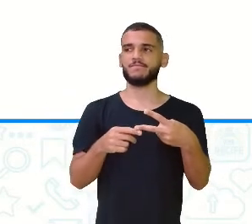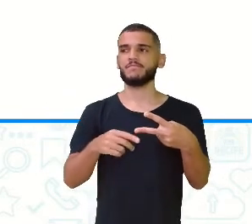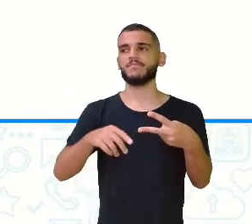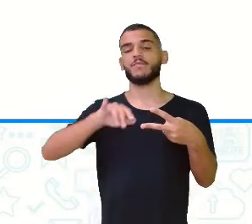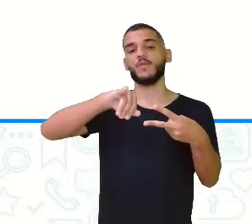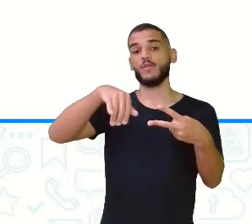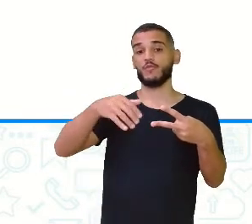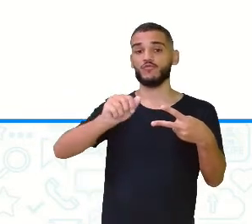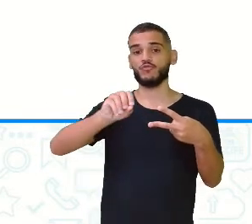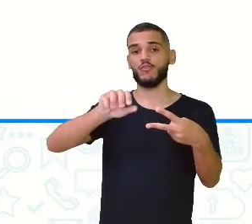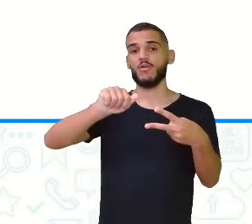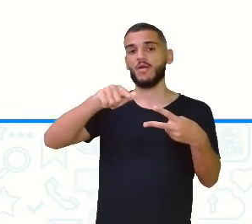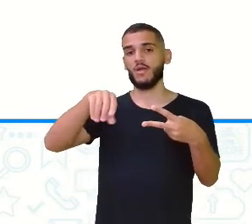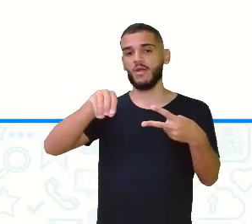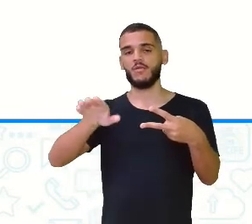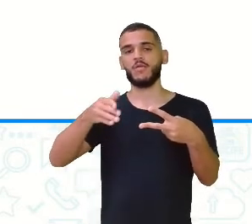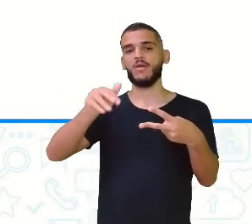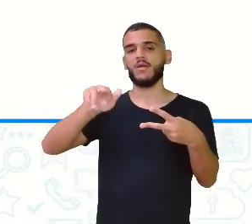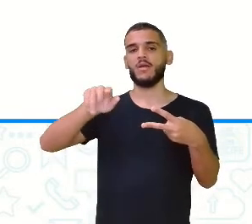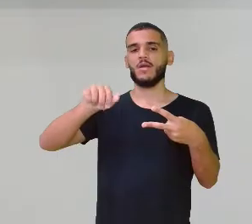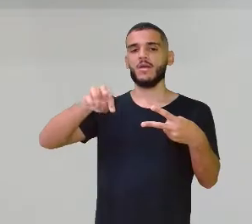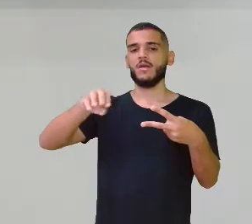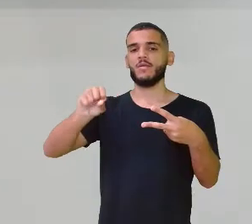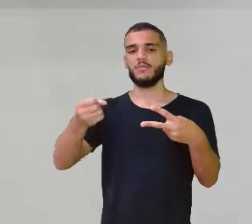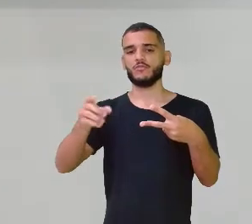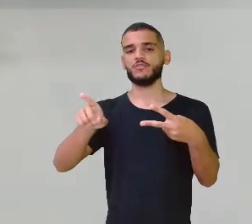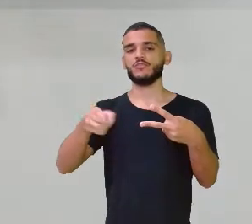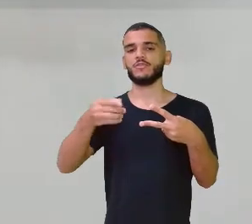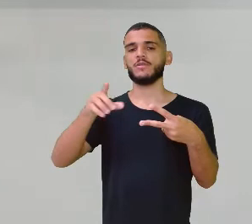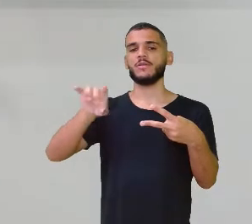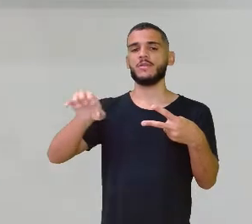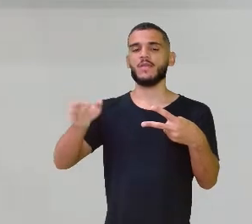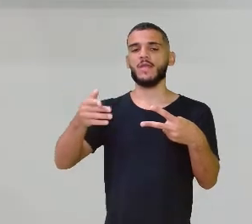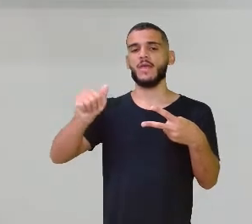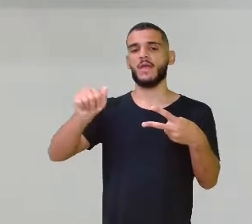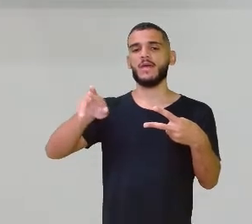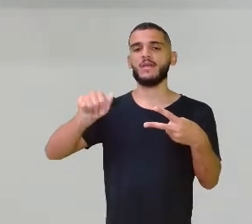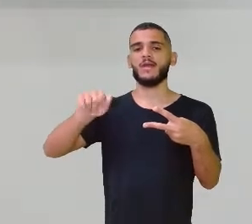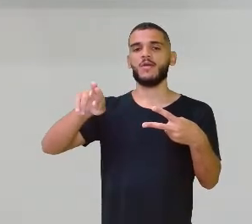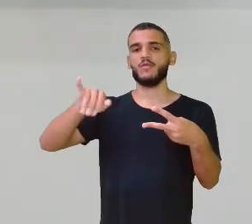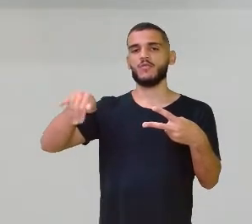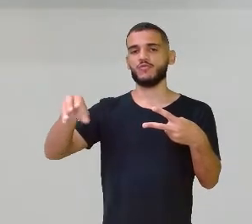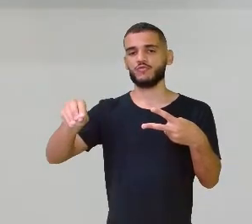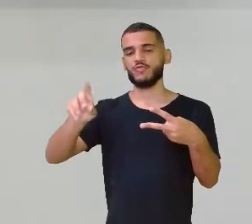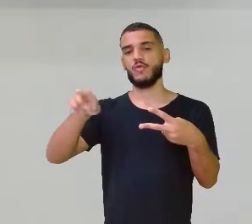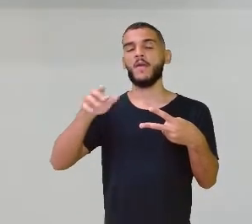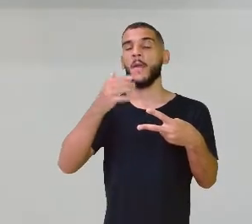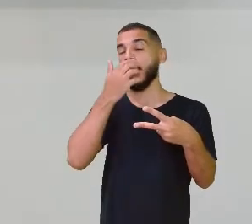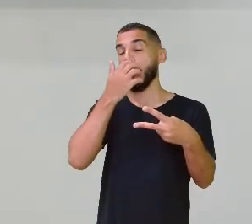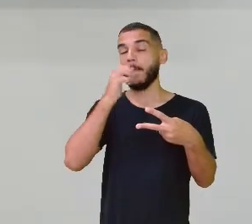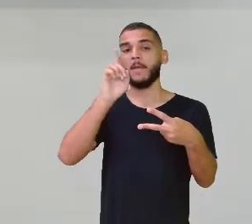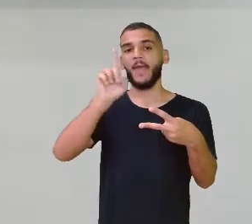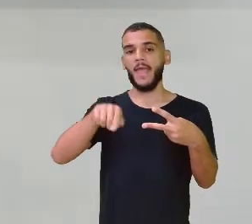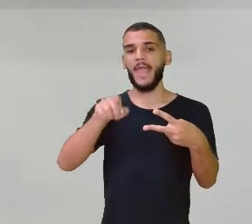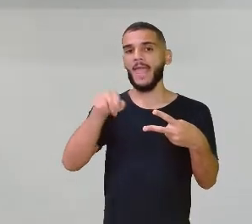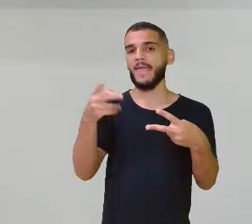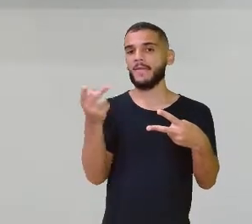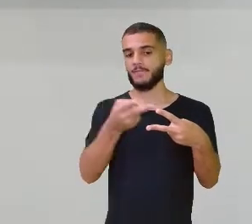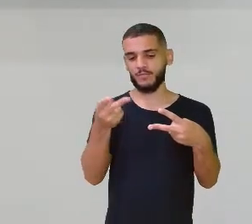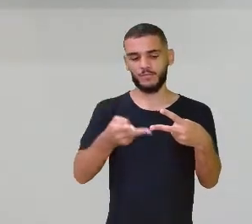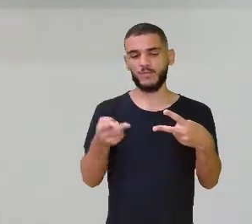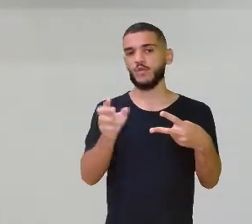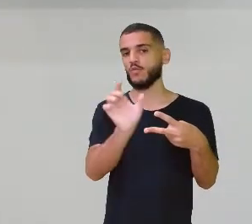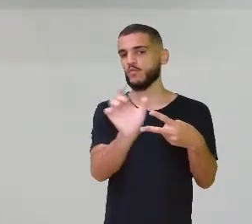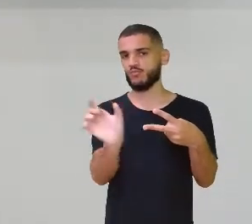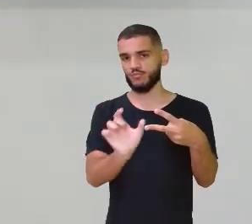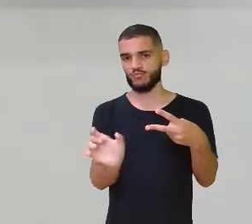o João Ramos de Araújo. São 2 nomes, a gente percebe que são 2